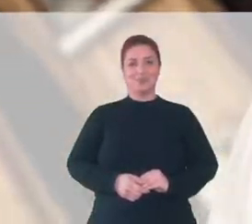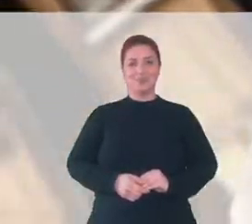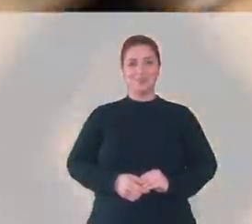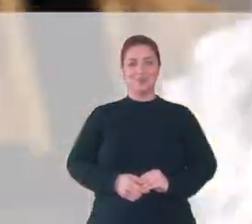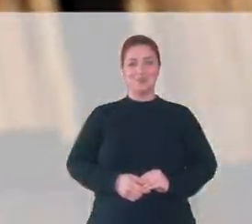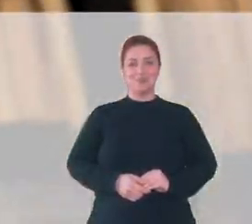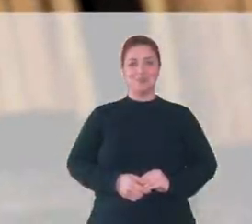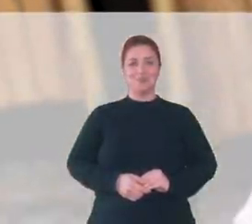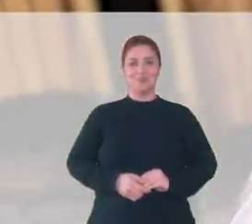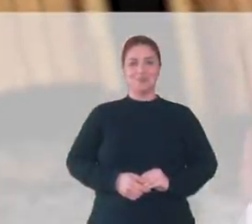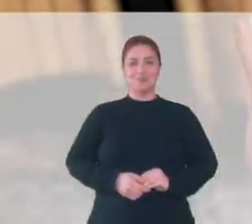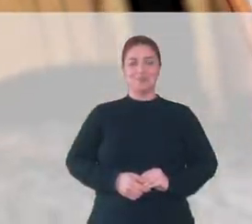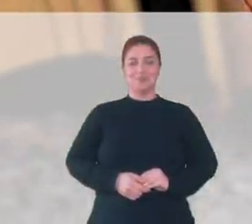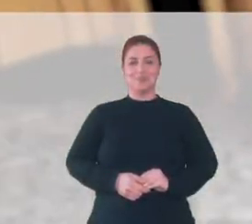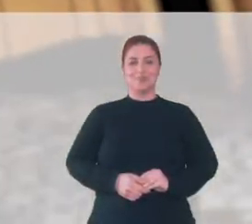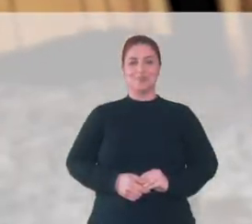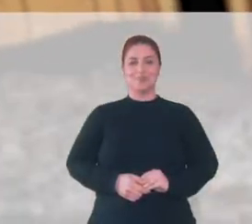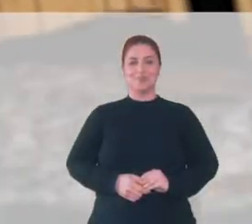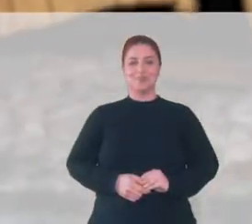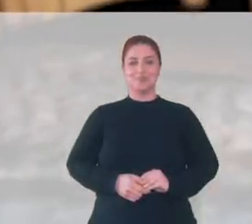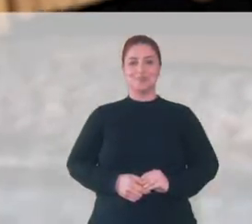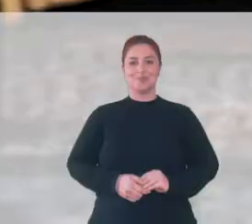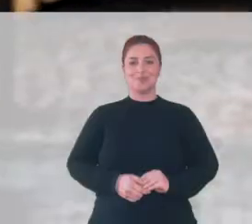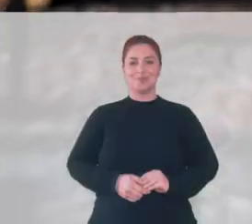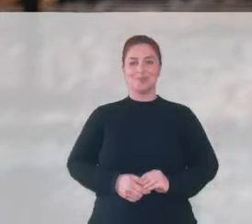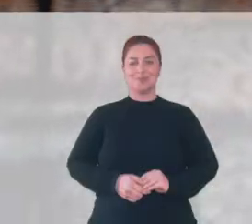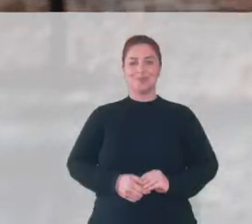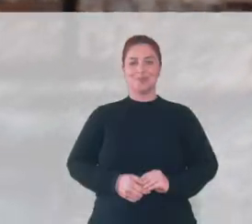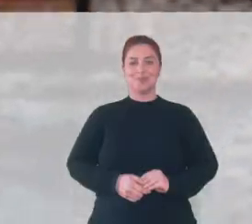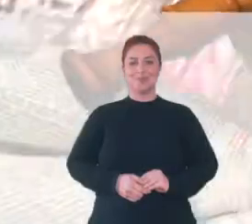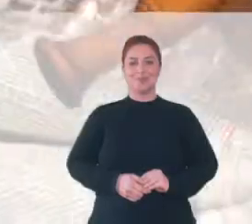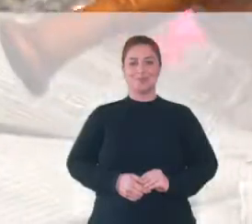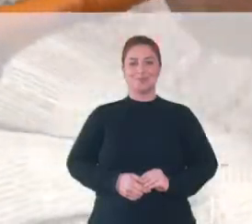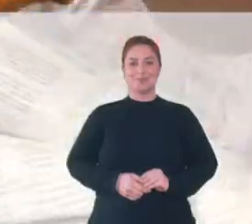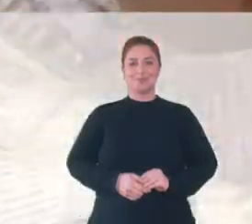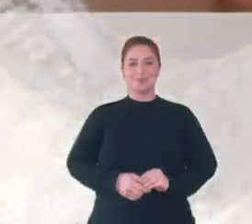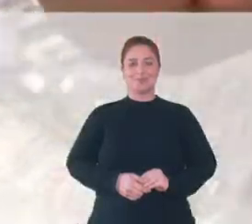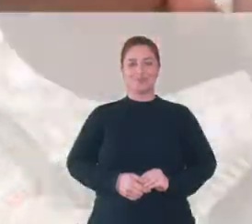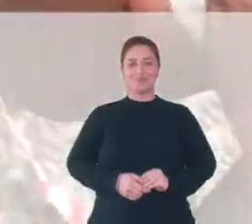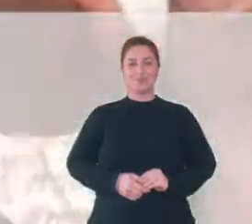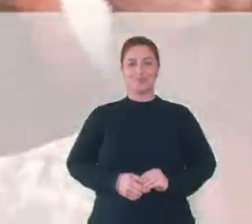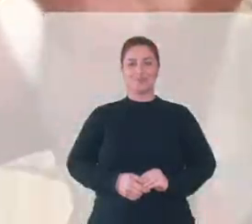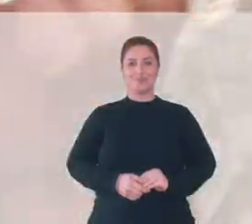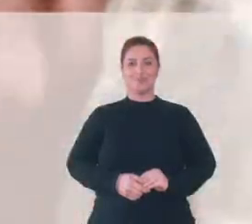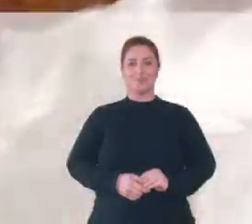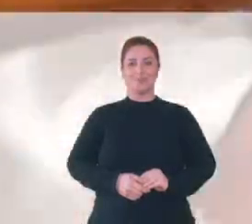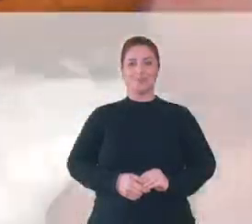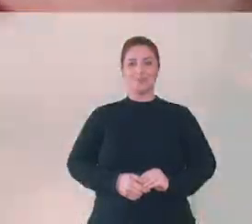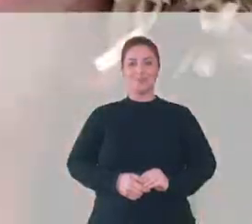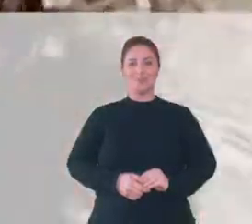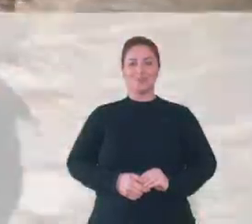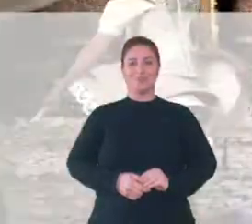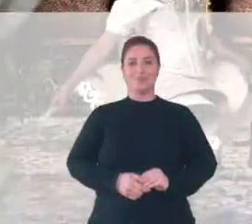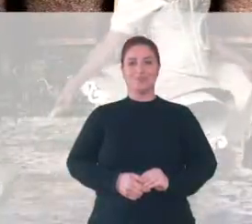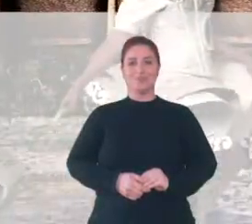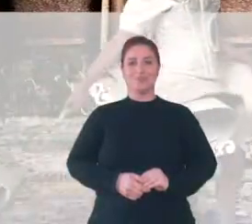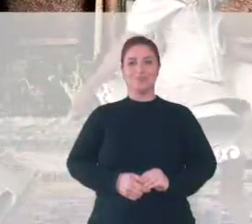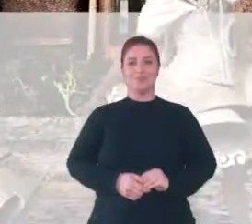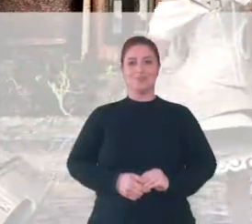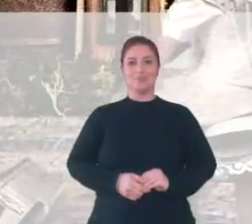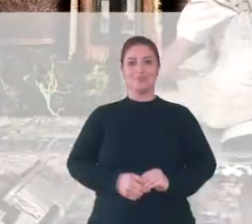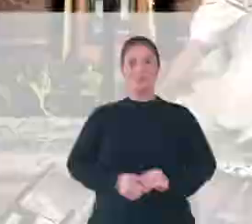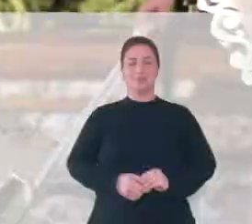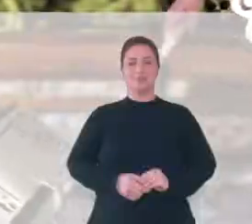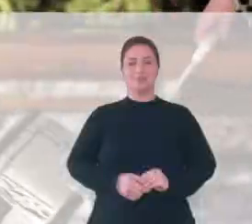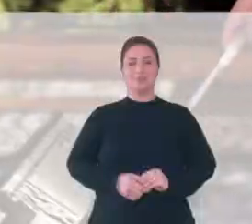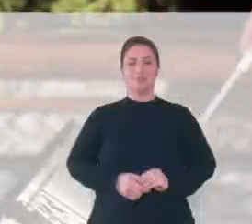sobre ele, como se saindo do livro, revela-se o chapéu da flautista. Outra moça de costa vira-se com o livro aberto em suas mãos.